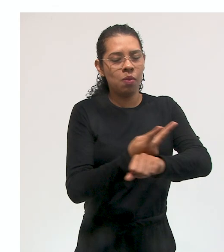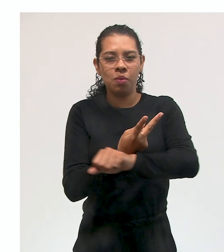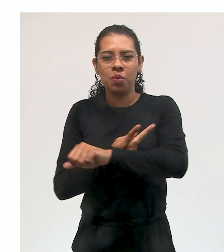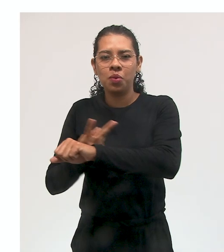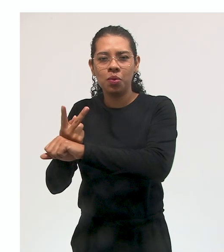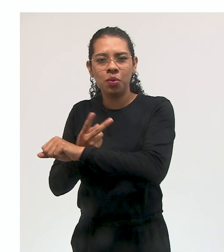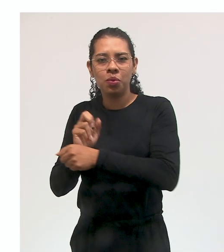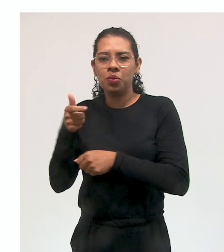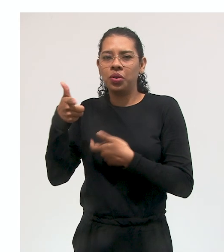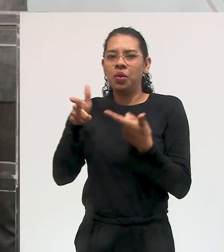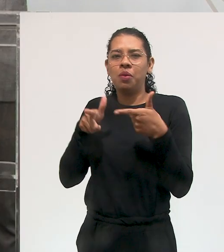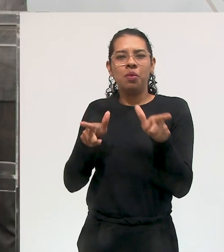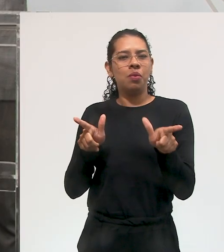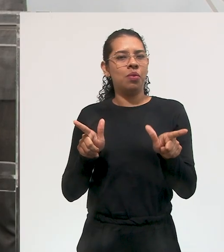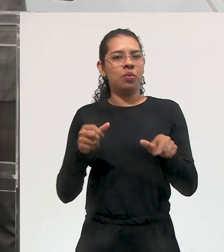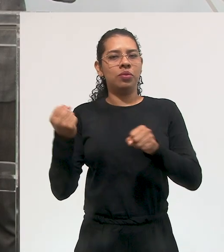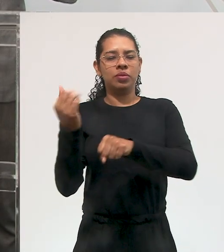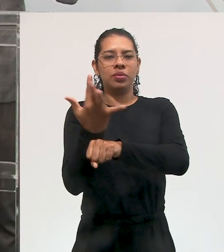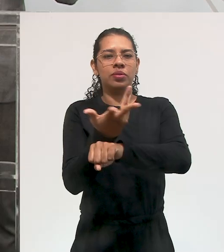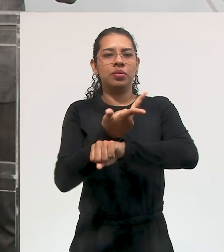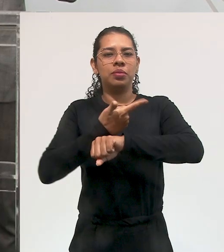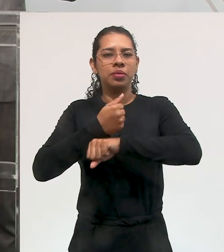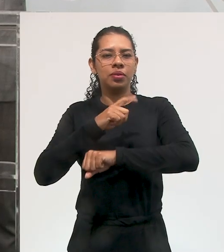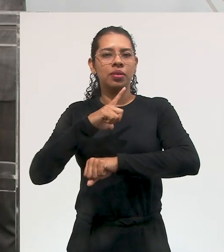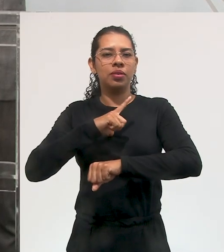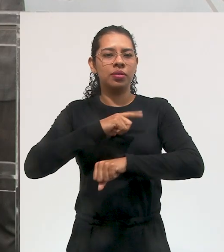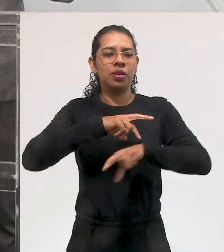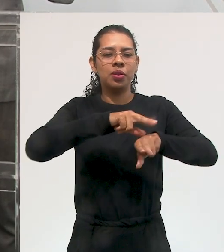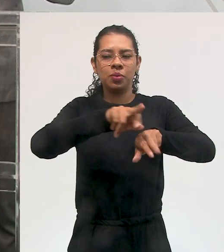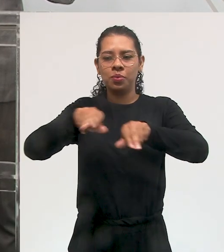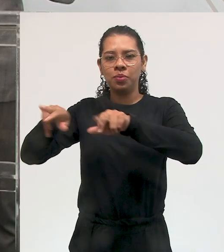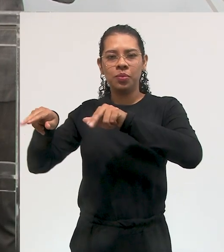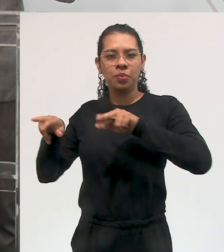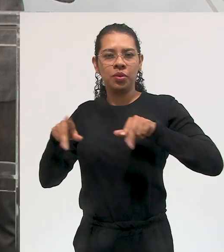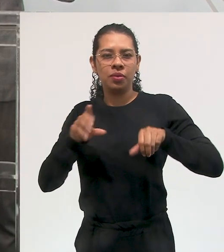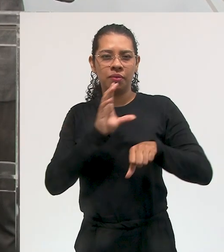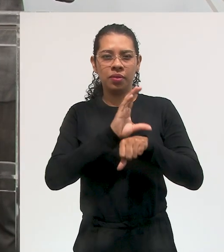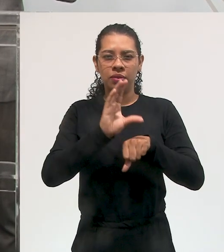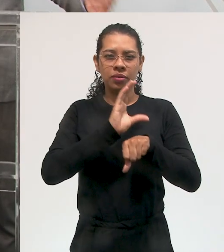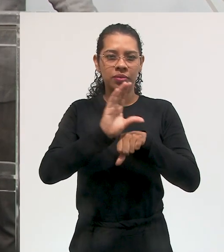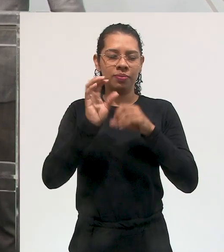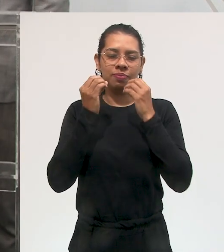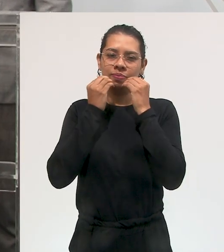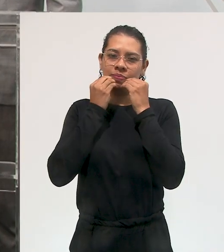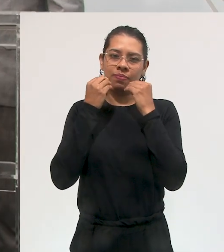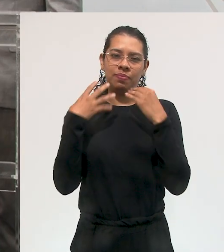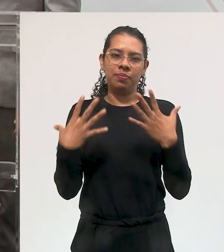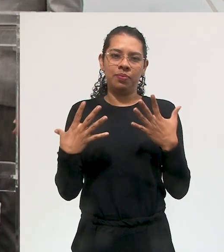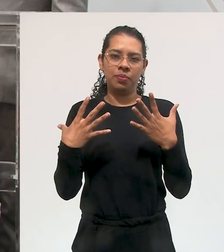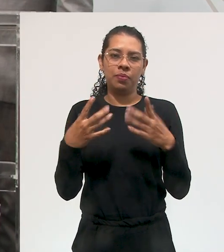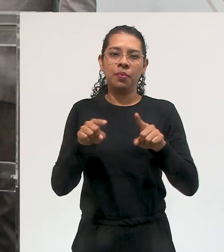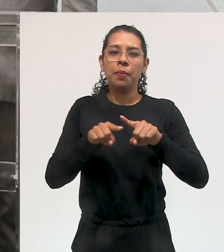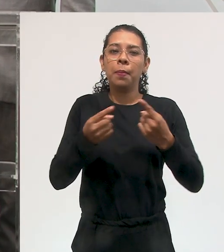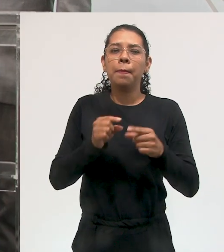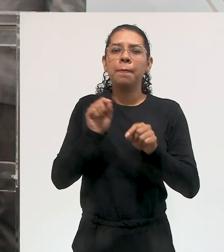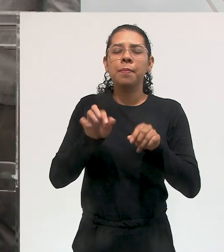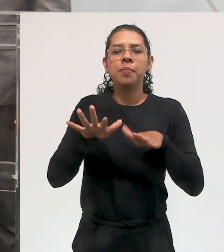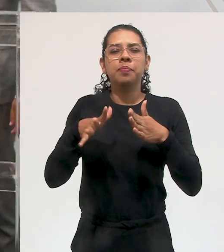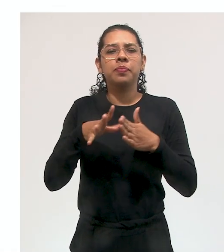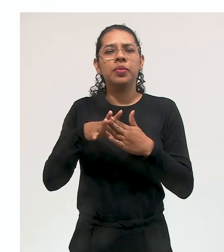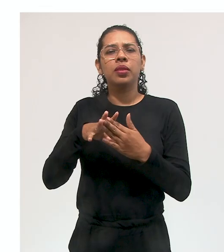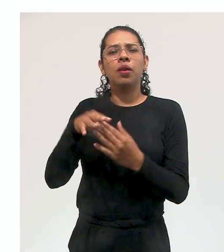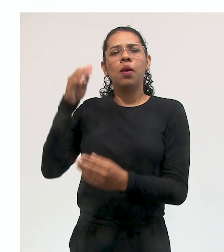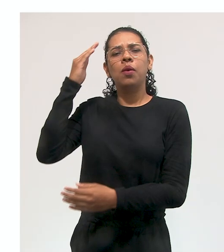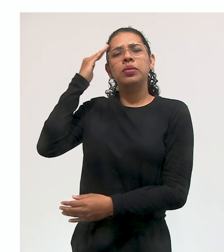cada vez mais buscar suas habilidades, outras habilidades, ter a diversificação é muito importante. Mas